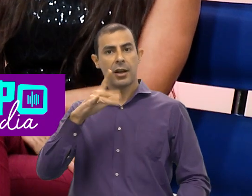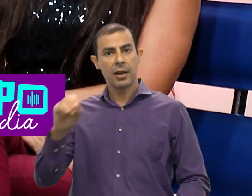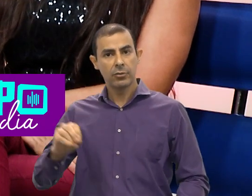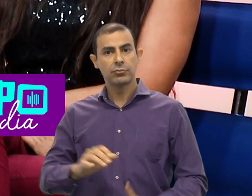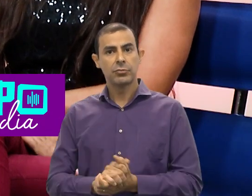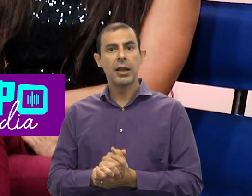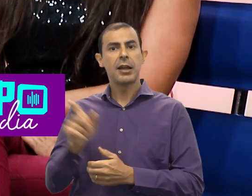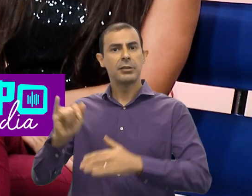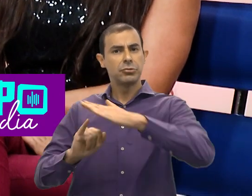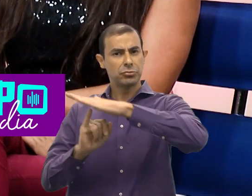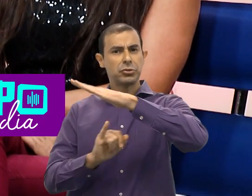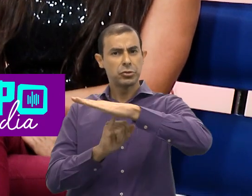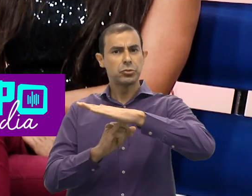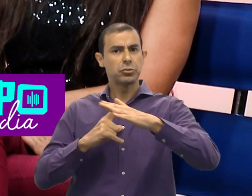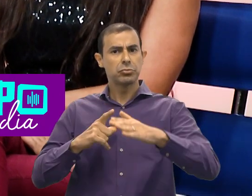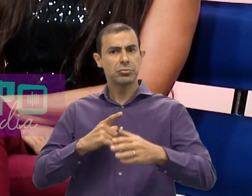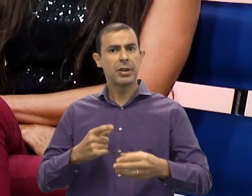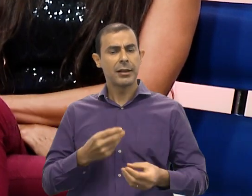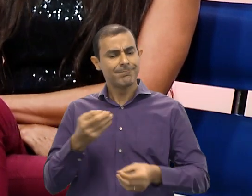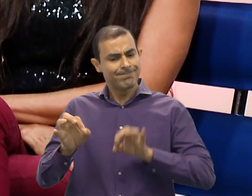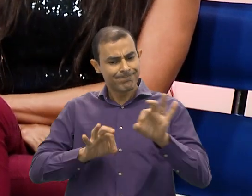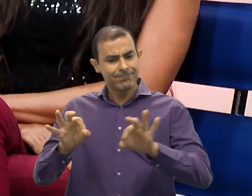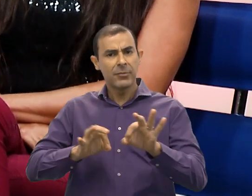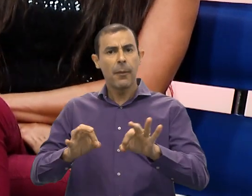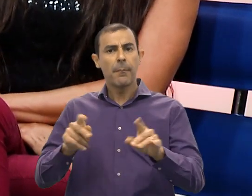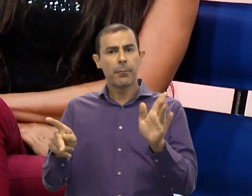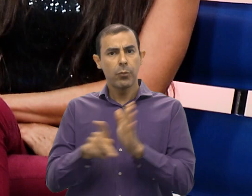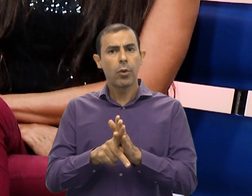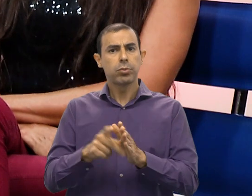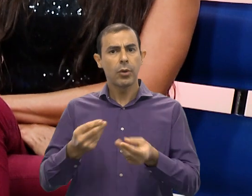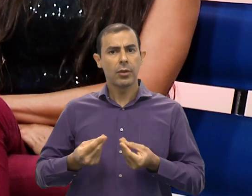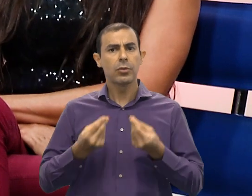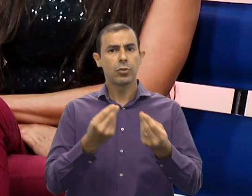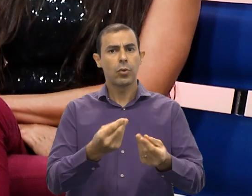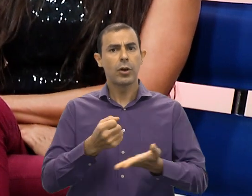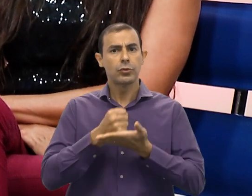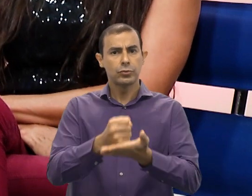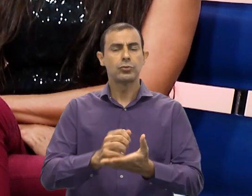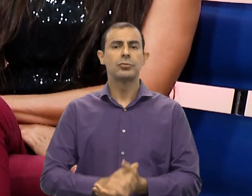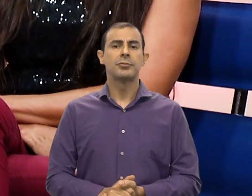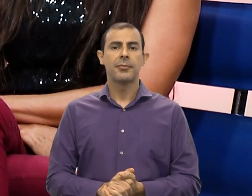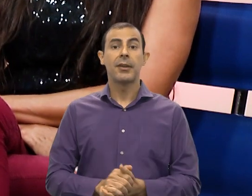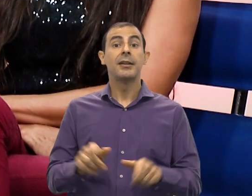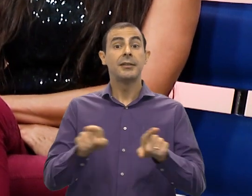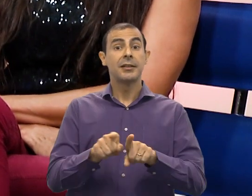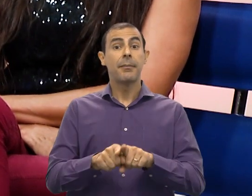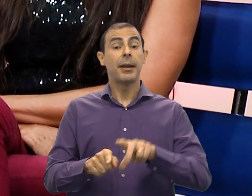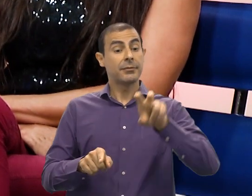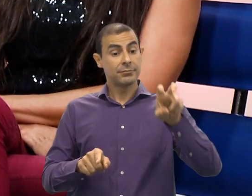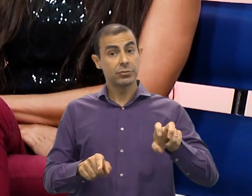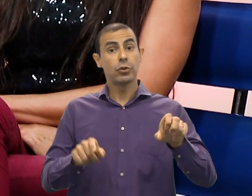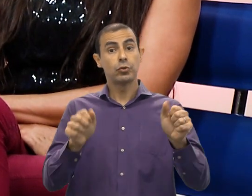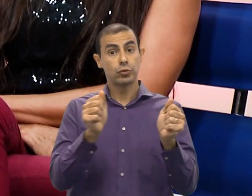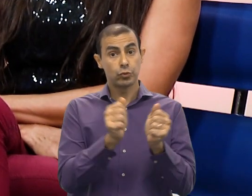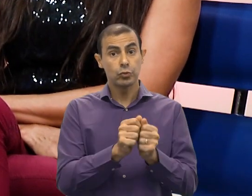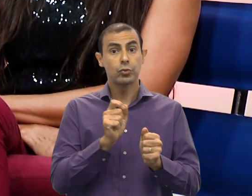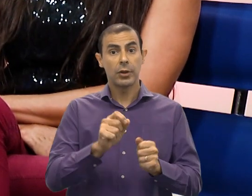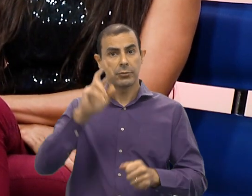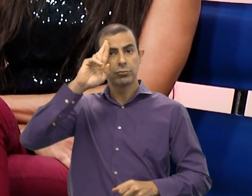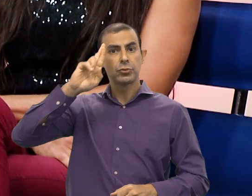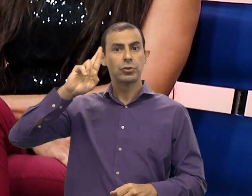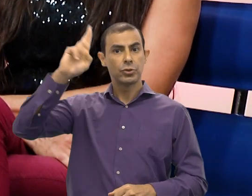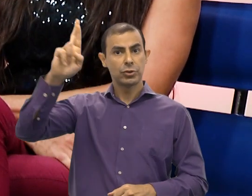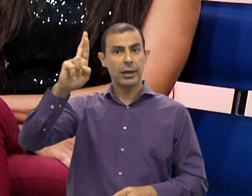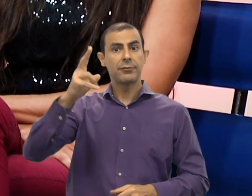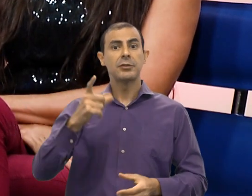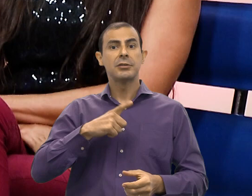esse engajamento para a doação de sangue e medula óssea. Também aqui com a gente, a chefe de captação de doadores de medula